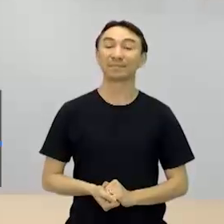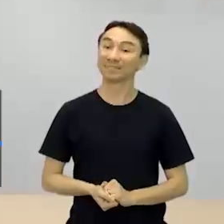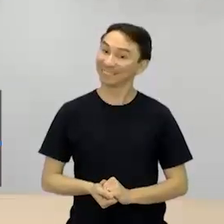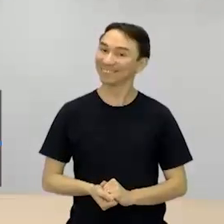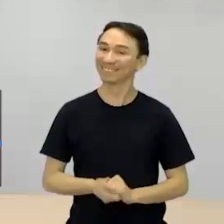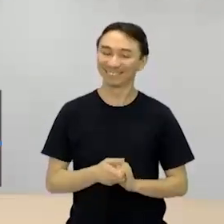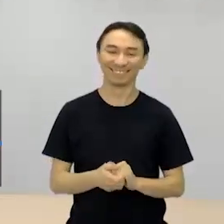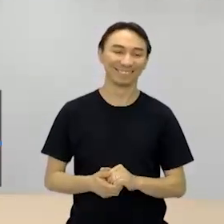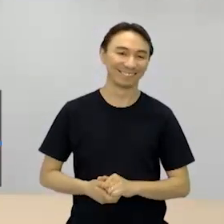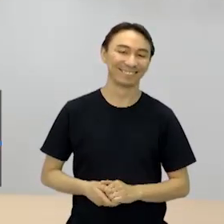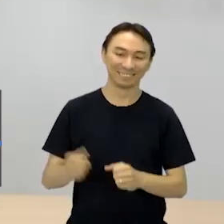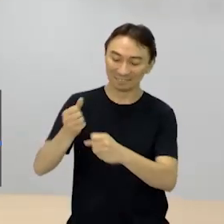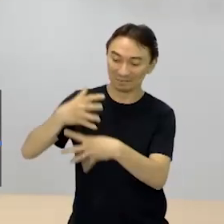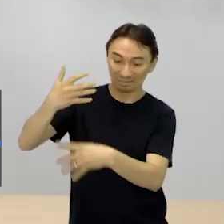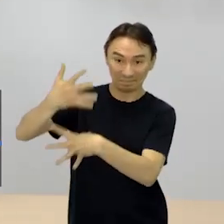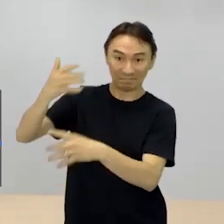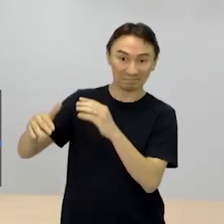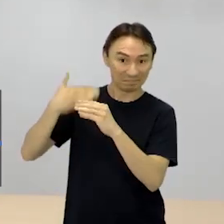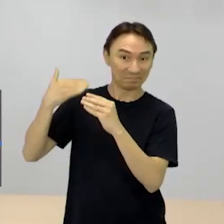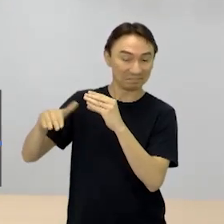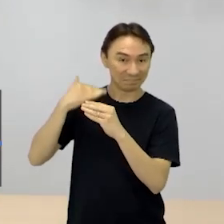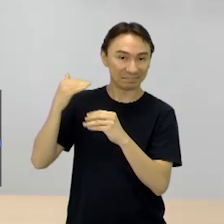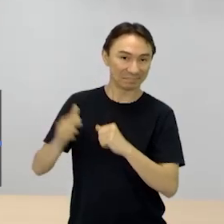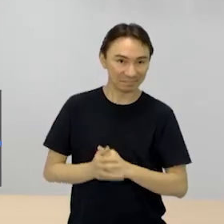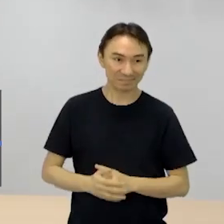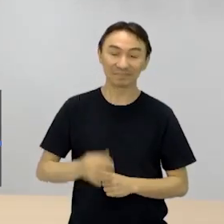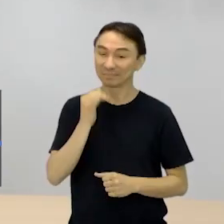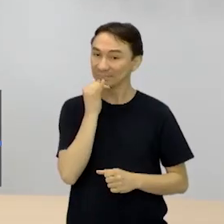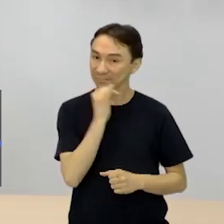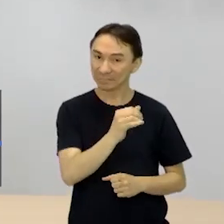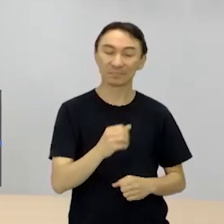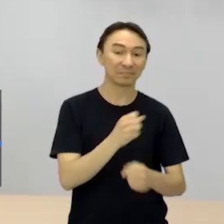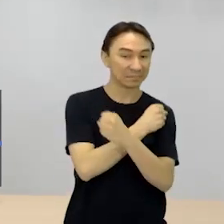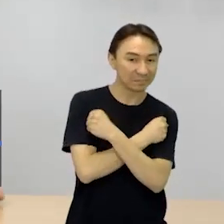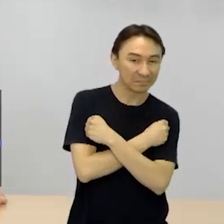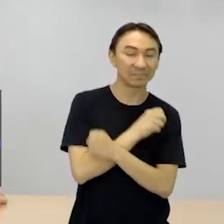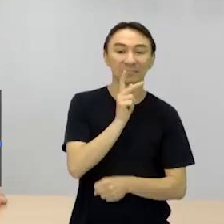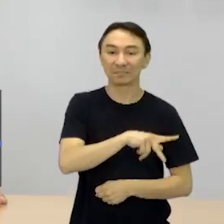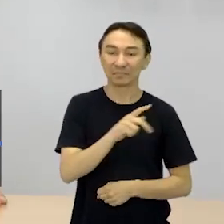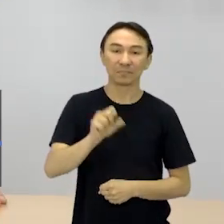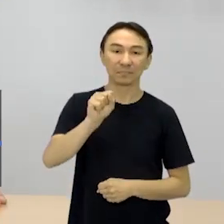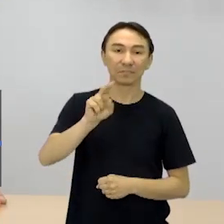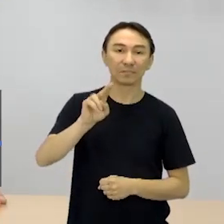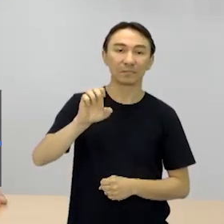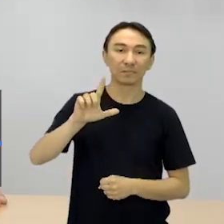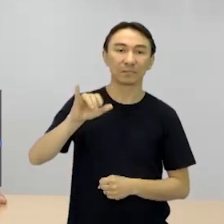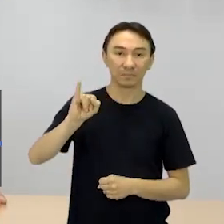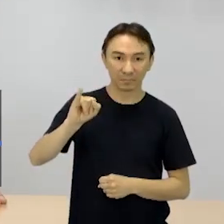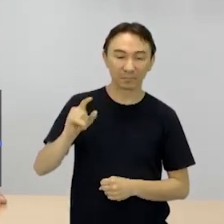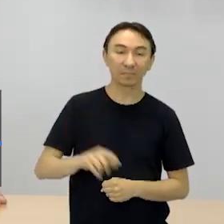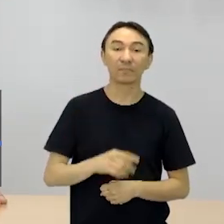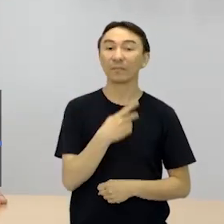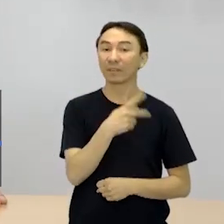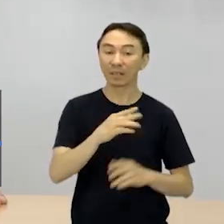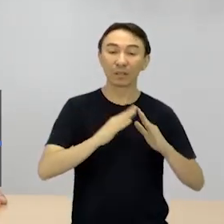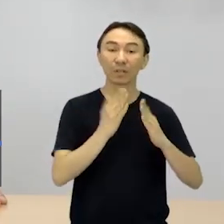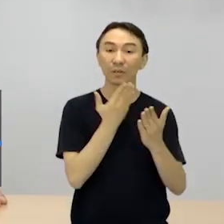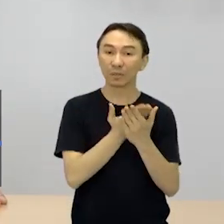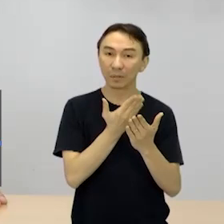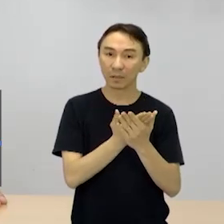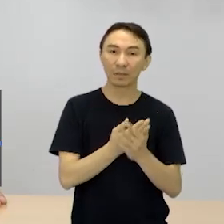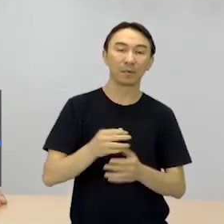Voltamos aí, né, com as interações, já mandando aí um abraço para a professora Sueli, né, com seus alunos da Escola Estadual José de San